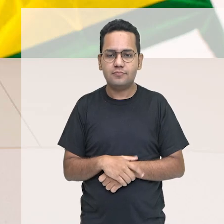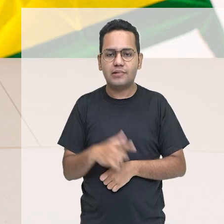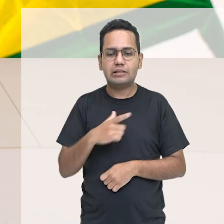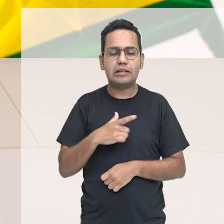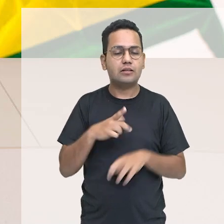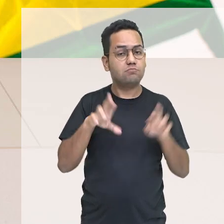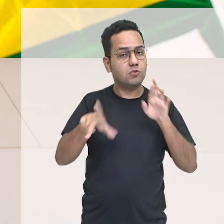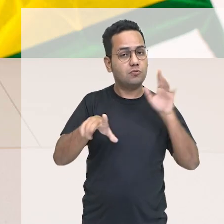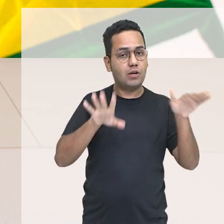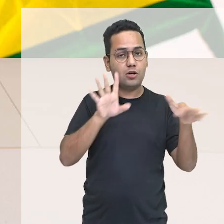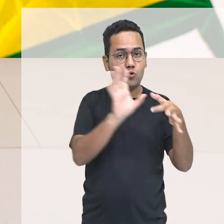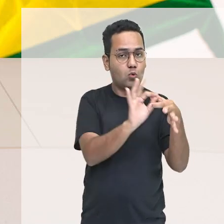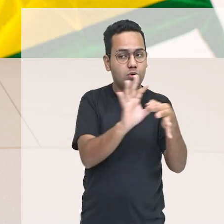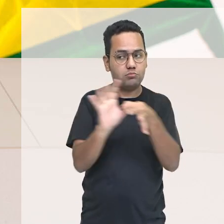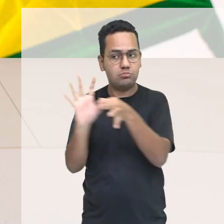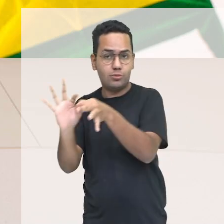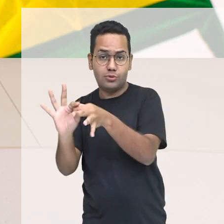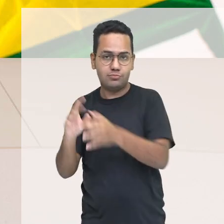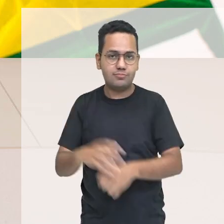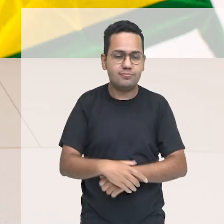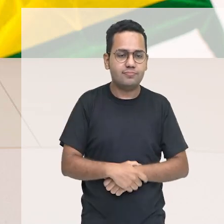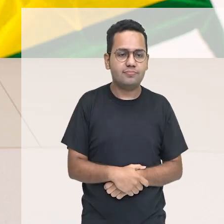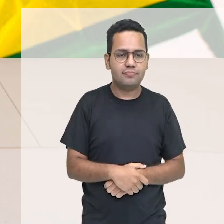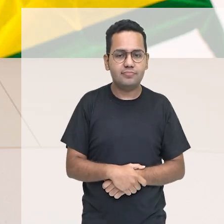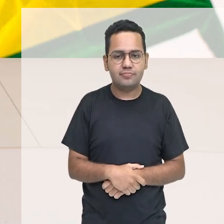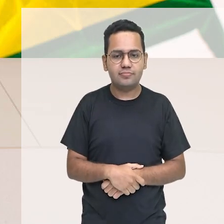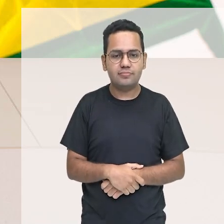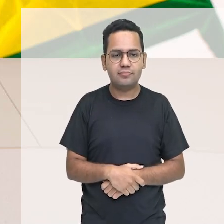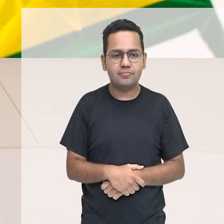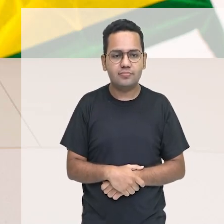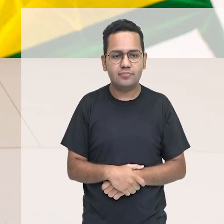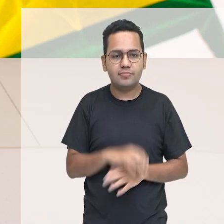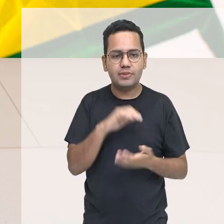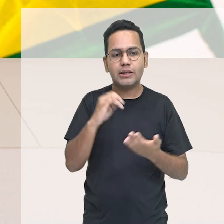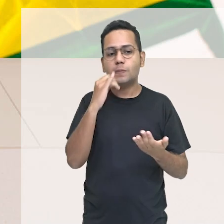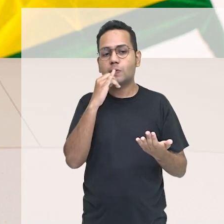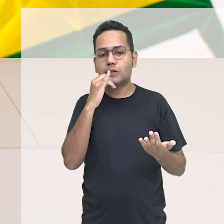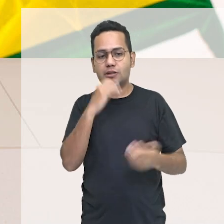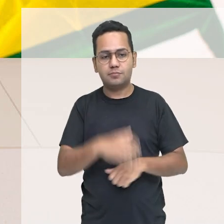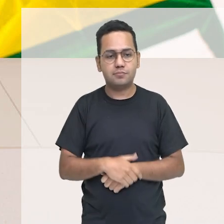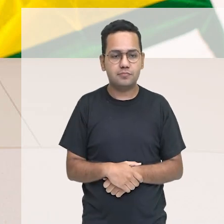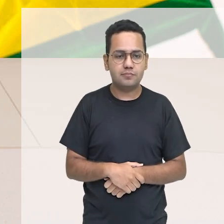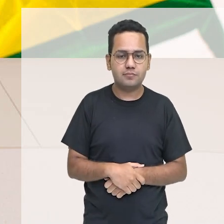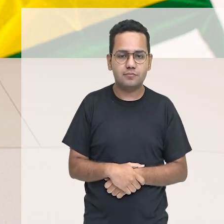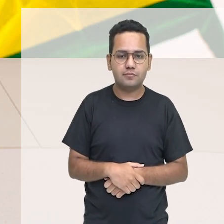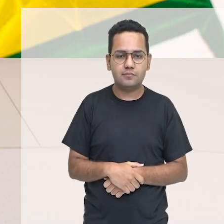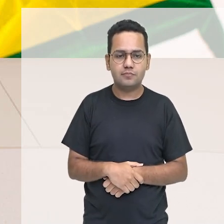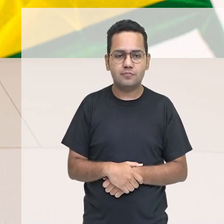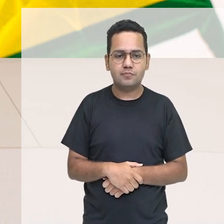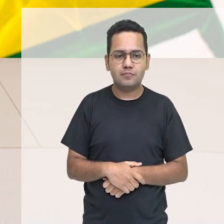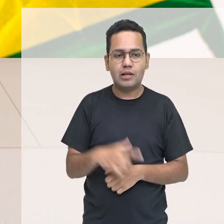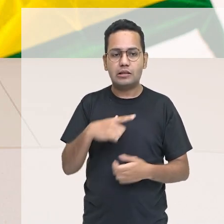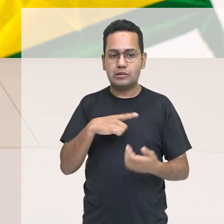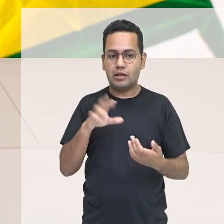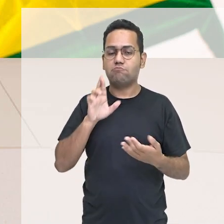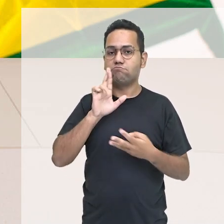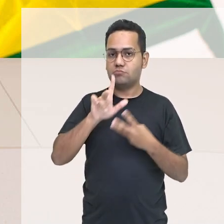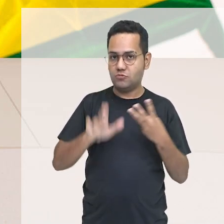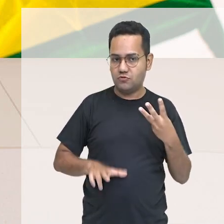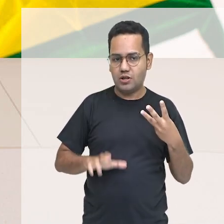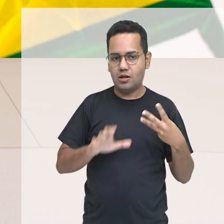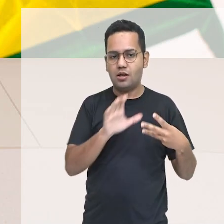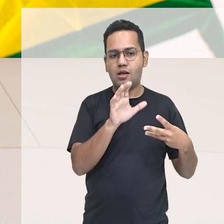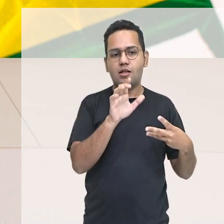o outro. Por exemplo, há diferenças entre Getúlio Vargas, Cárdenas e Perón e